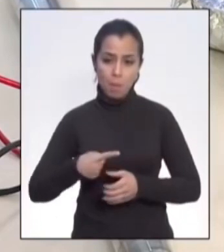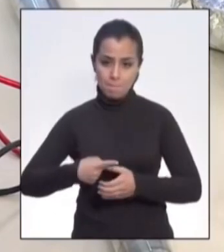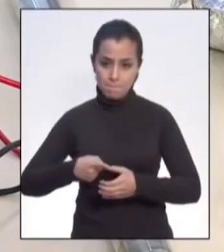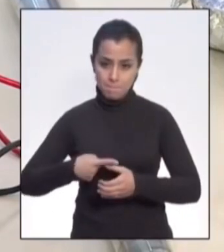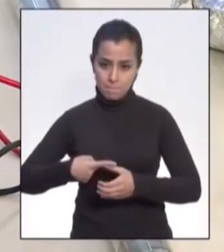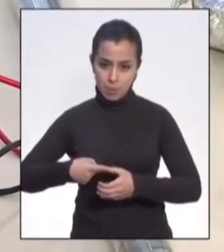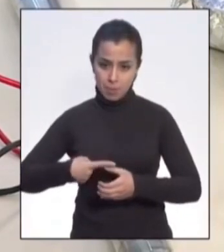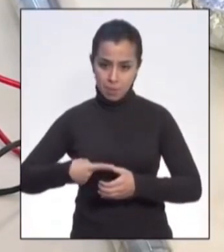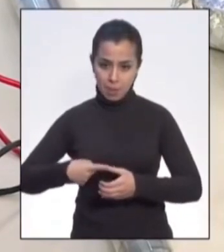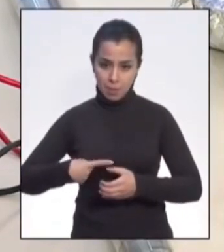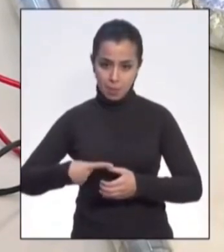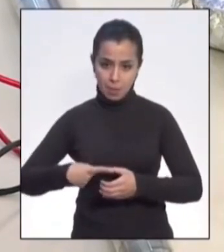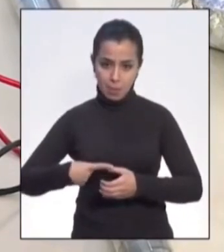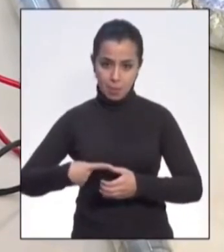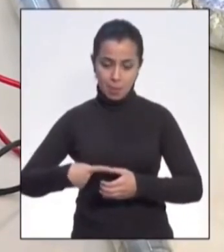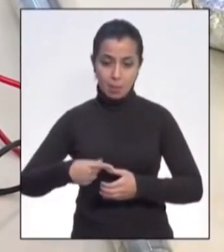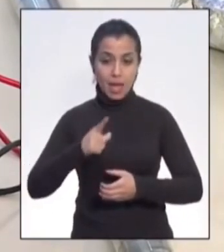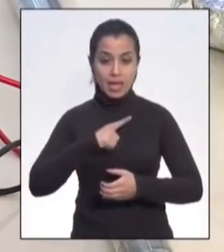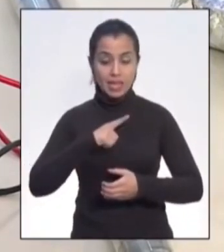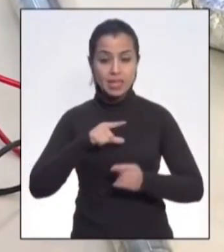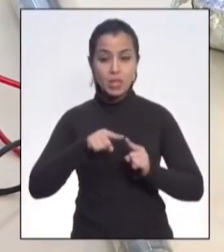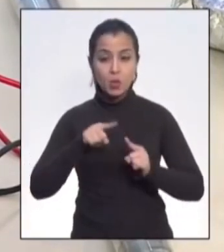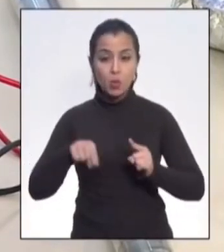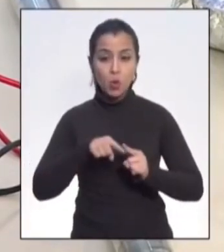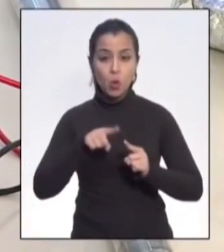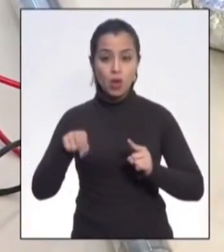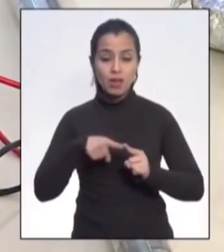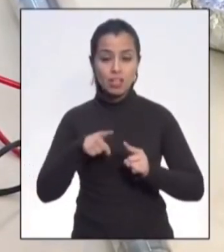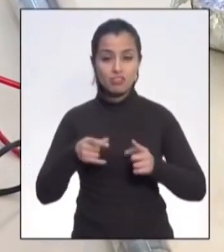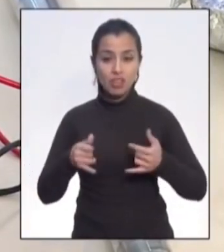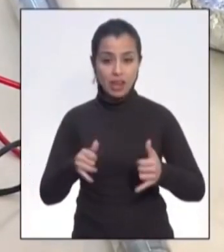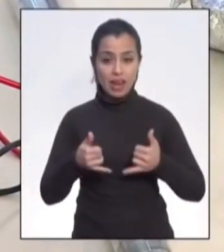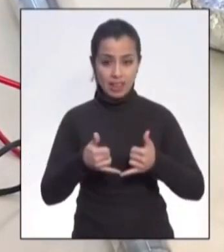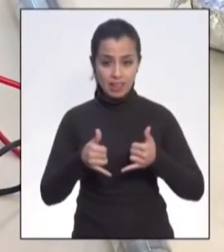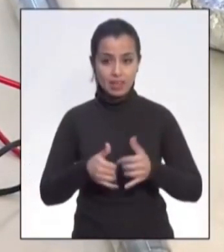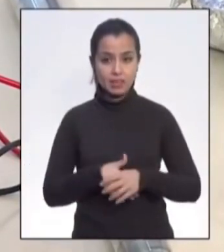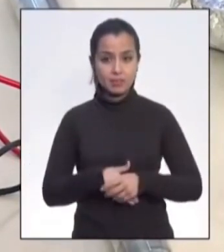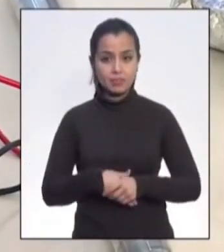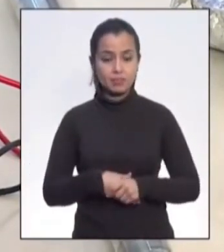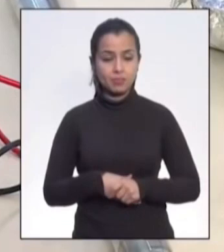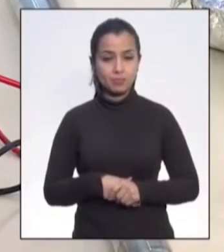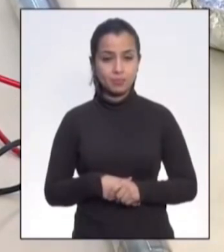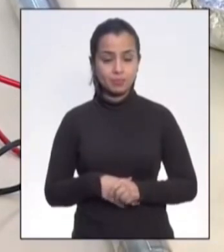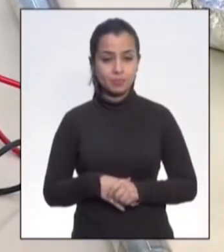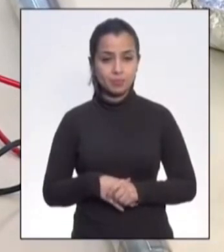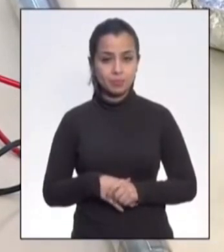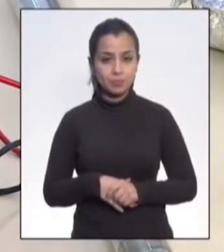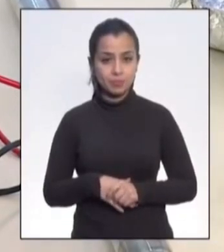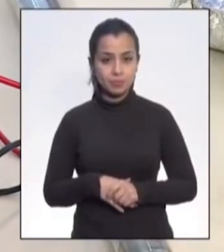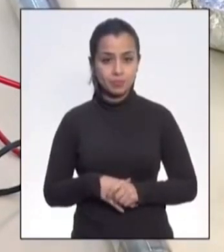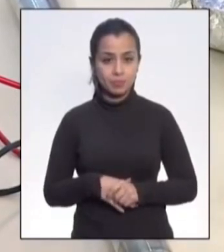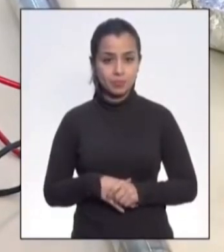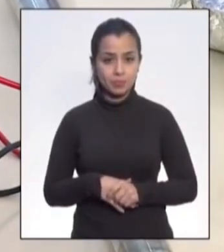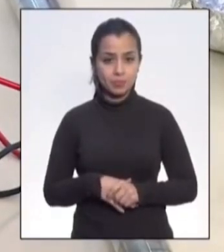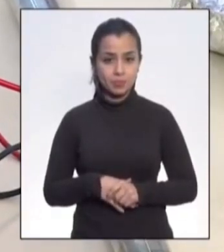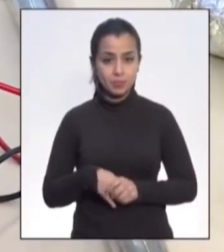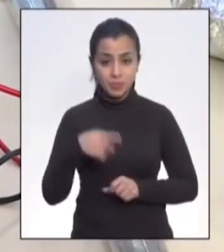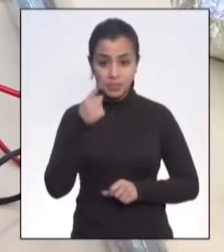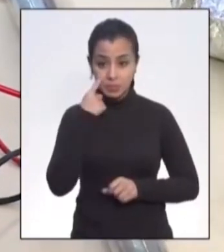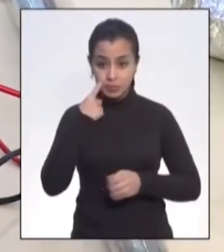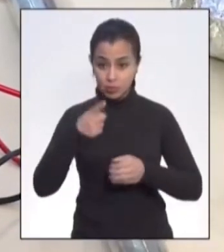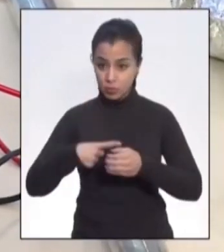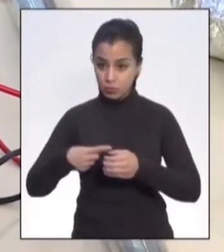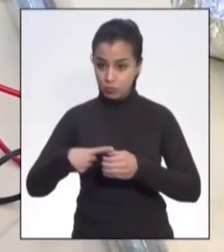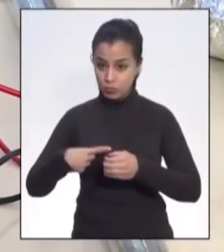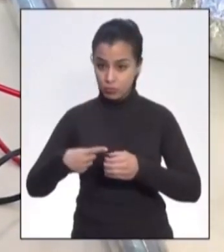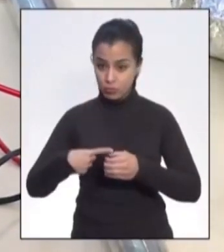a presença de corrente elétrica. Tá ok? Então, agora, desculpa, né? A gente consegue observar ali no multímetro,